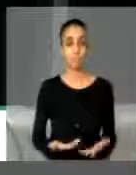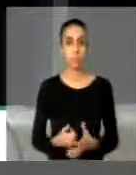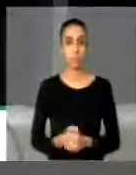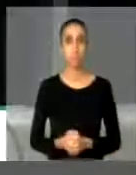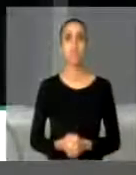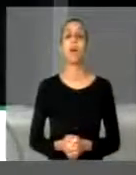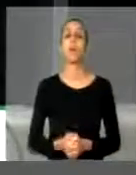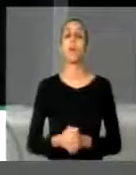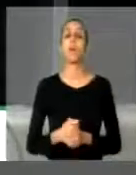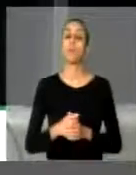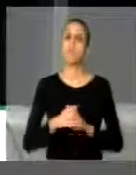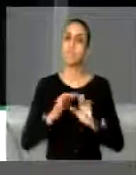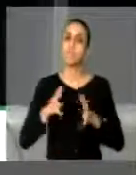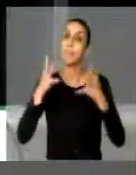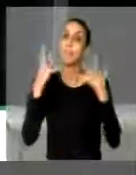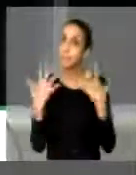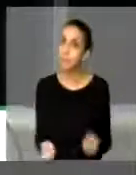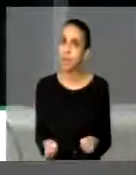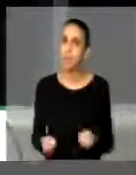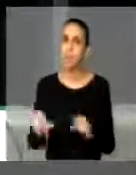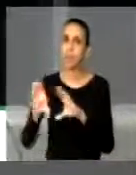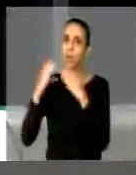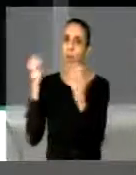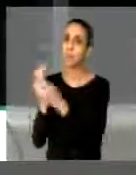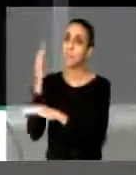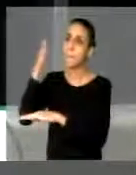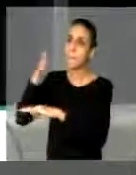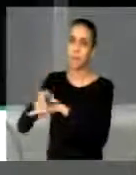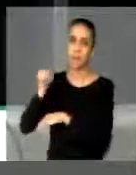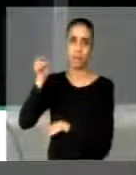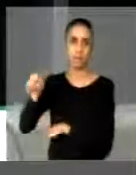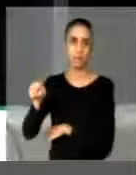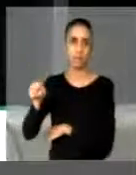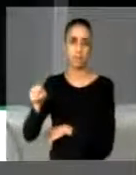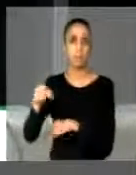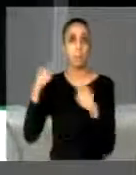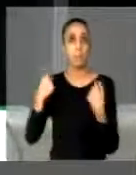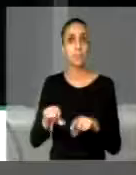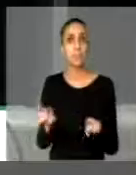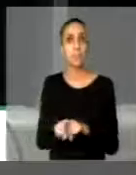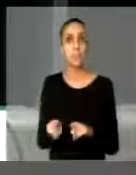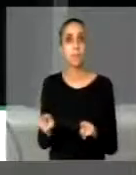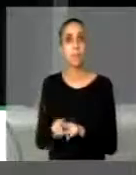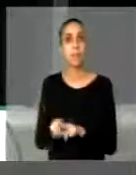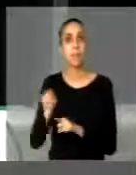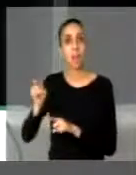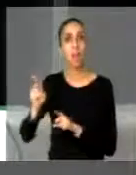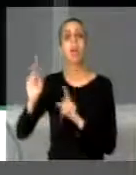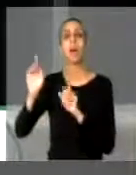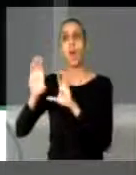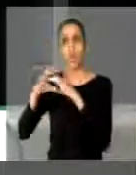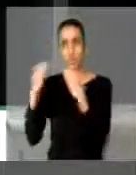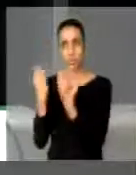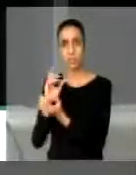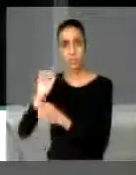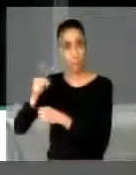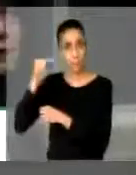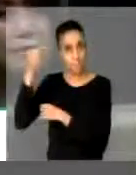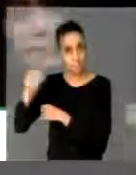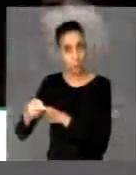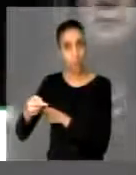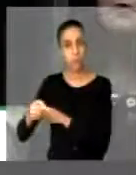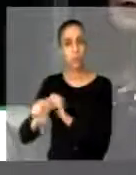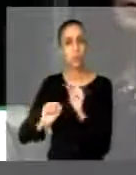dizer, vamos participar das conferências e vamos arrancar ao final delas a paralisação